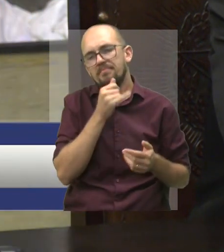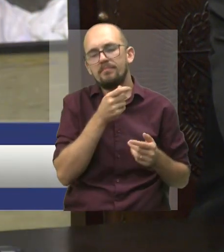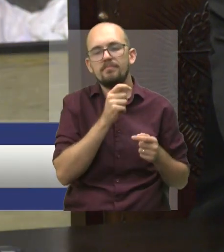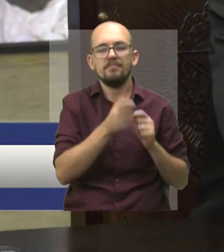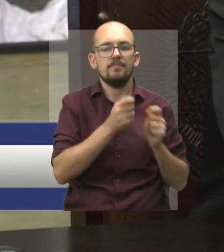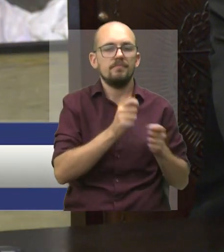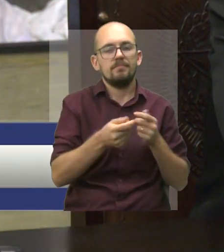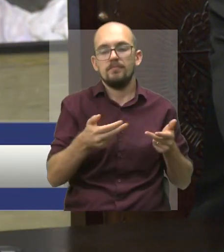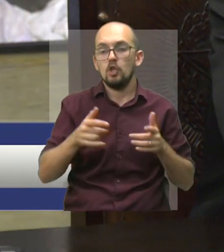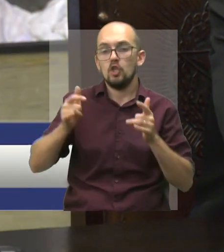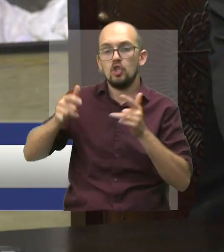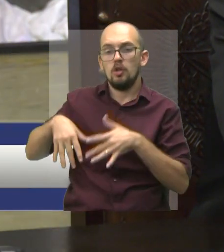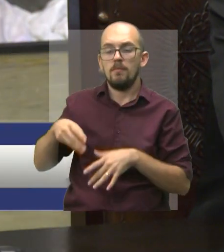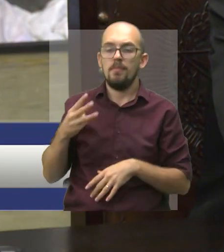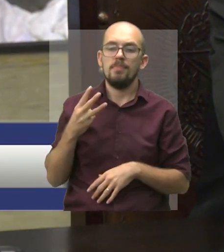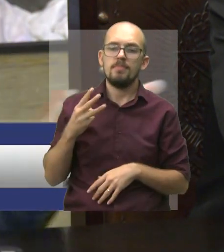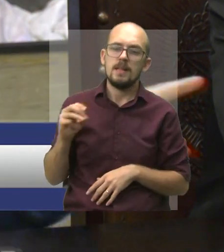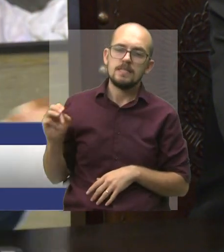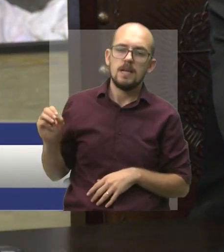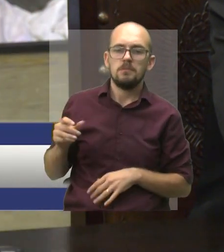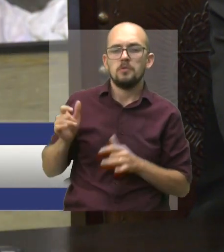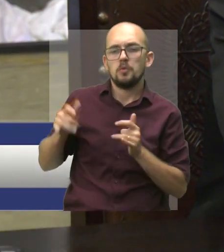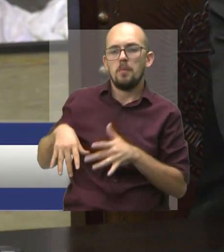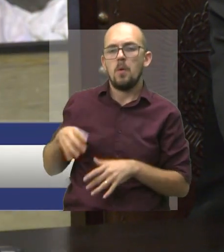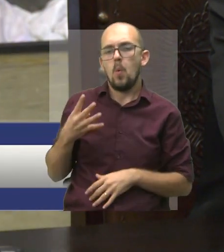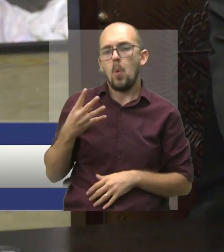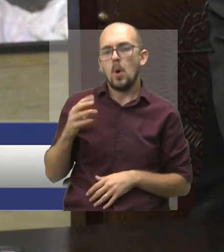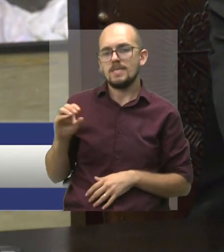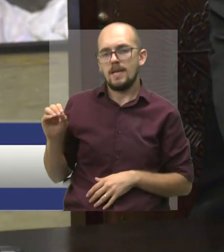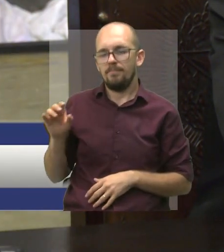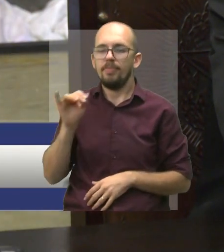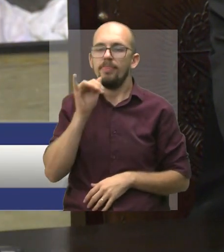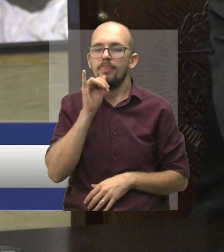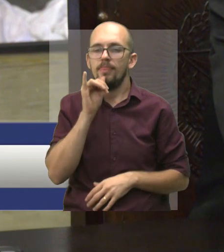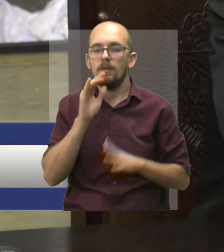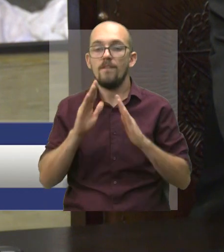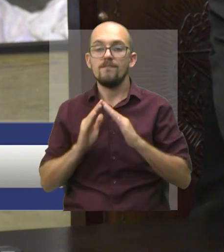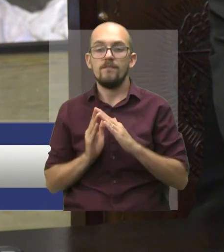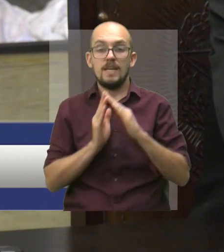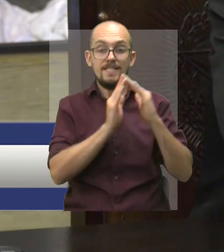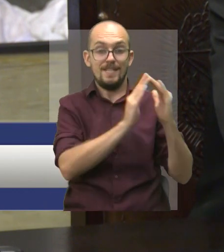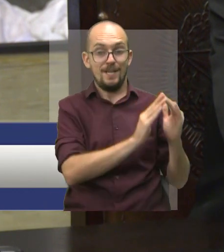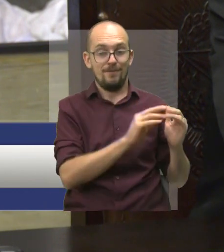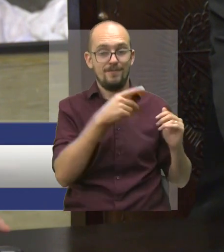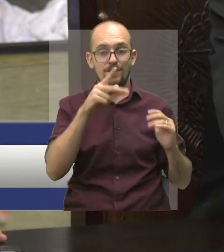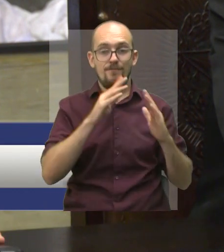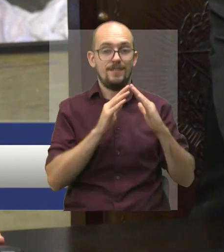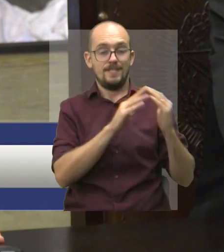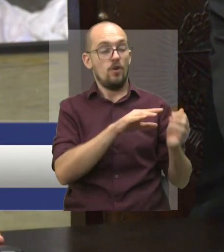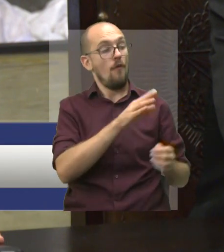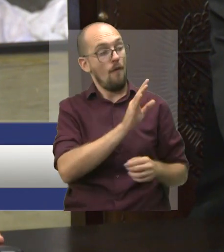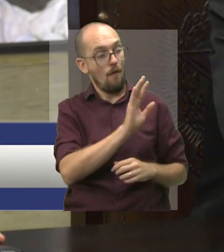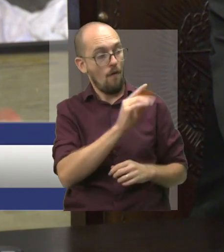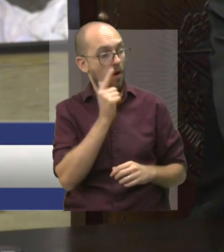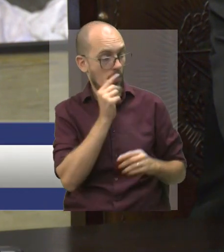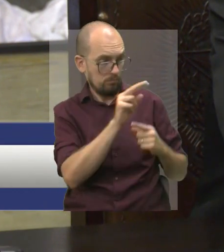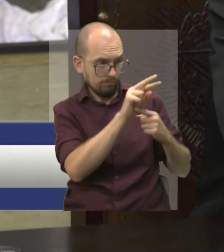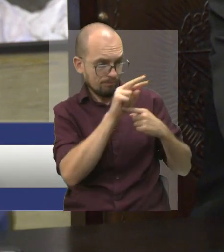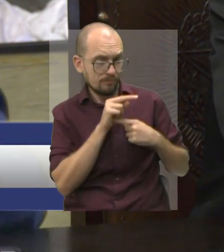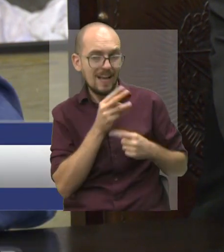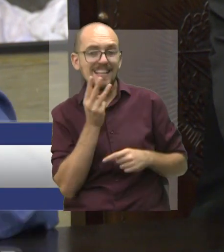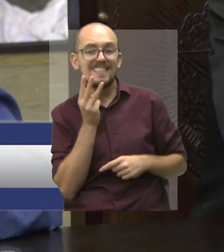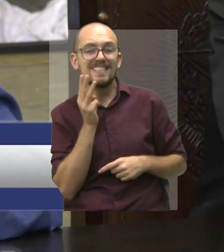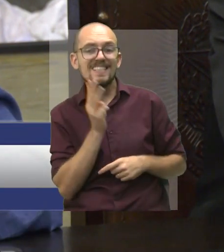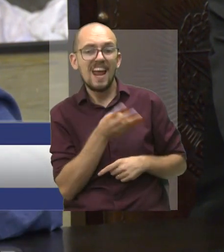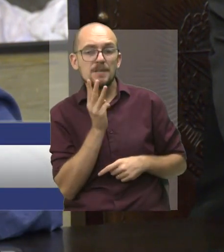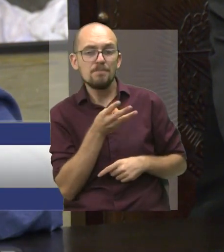400, 500 reais mês. Aí teu vizinho fala assim, ô Fernando, empresta R$3.000 todo